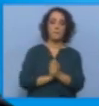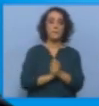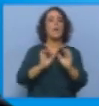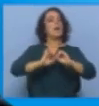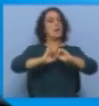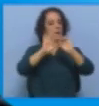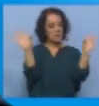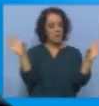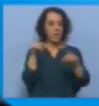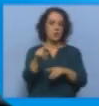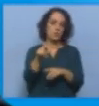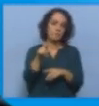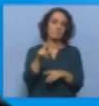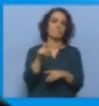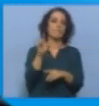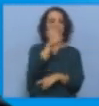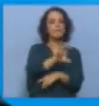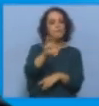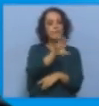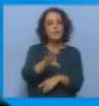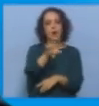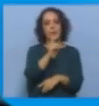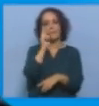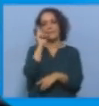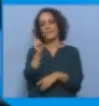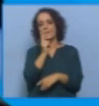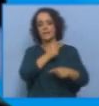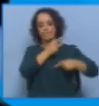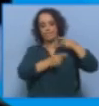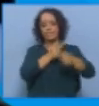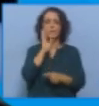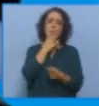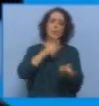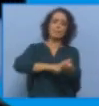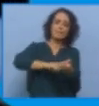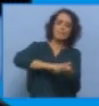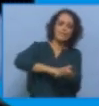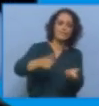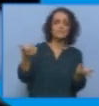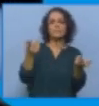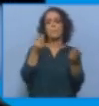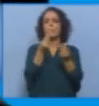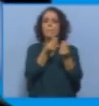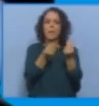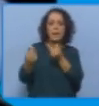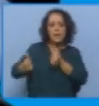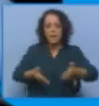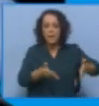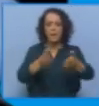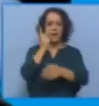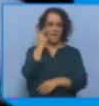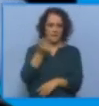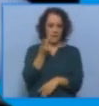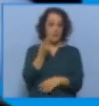isto é vivido segundo estilos, modos de ser, jeitos de vida,